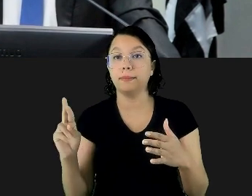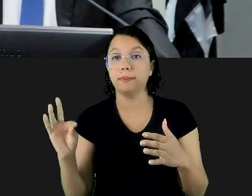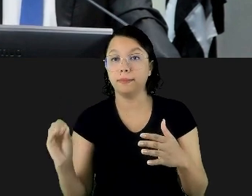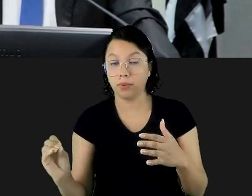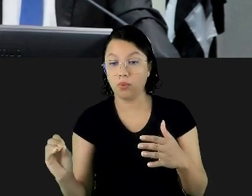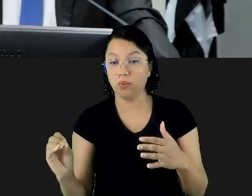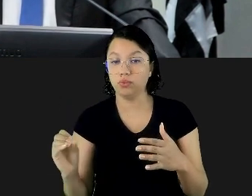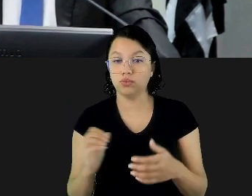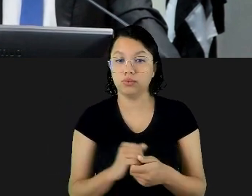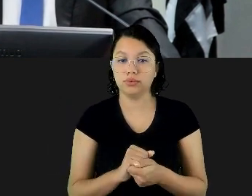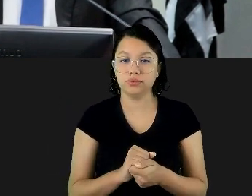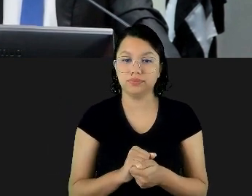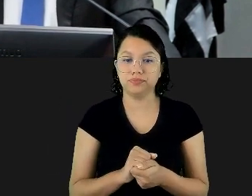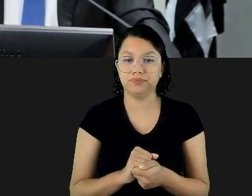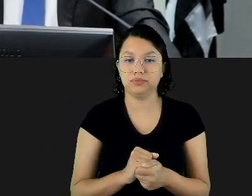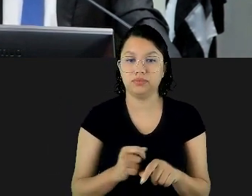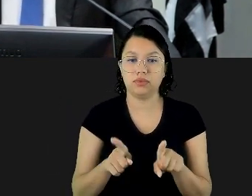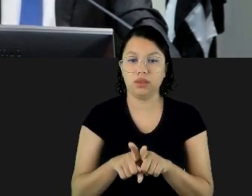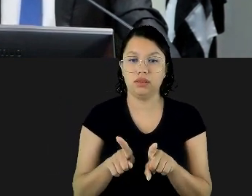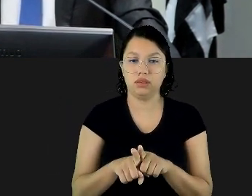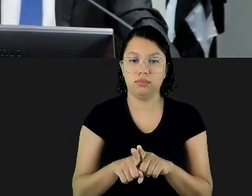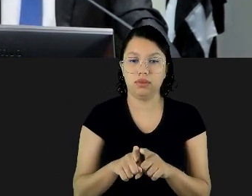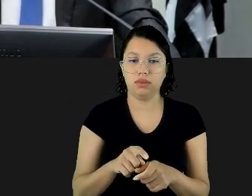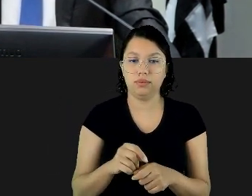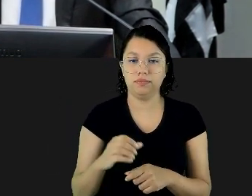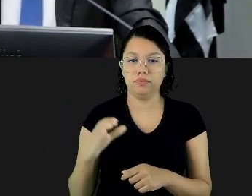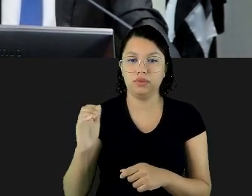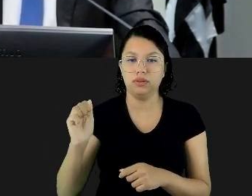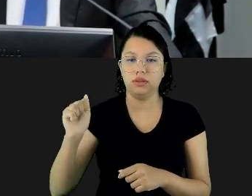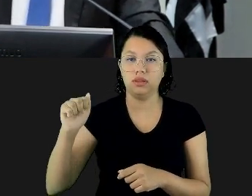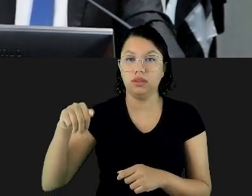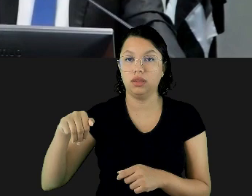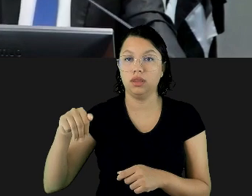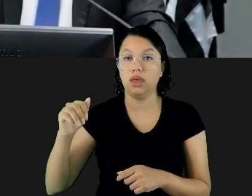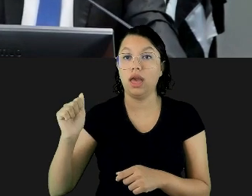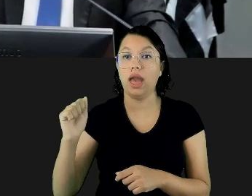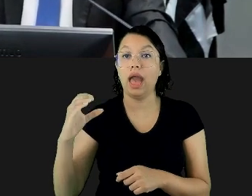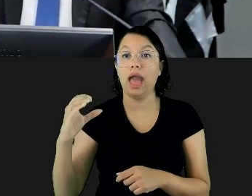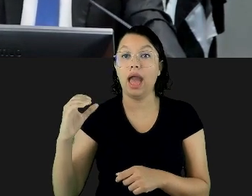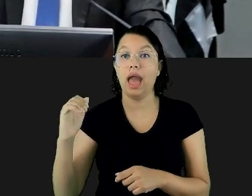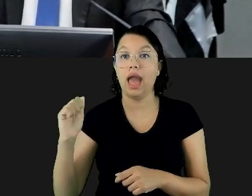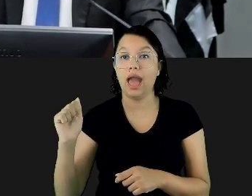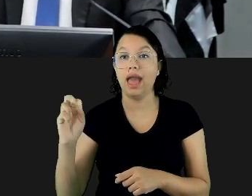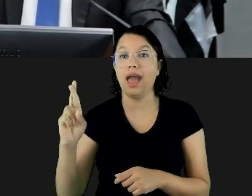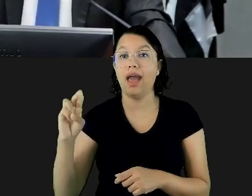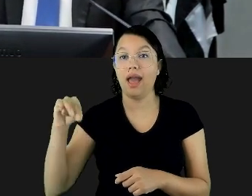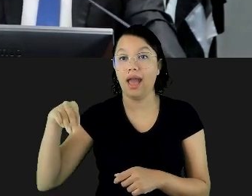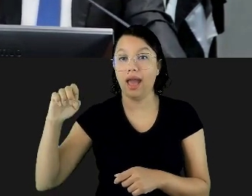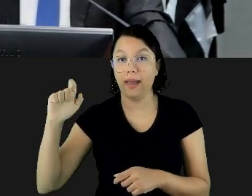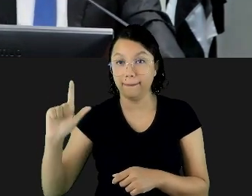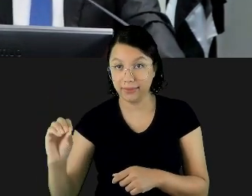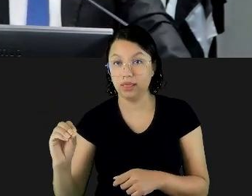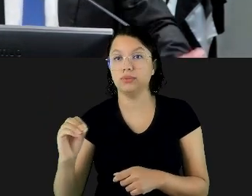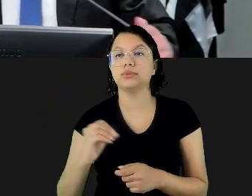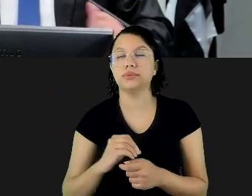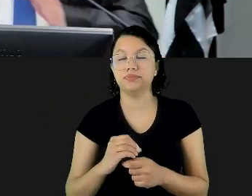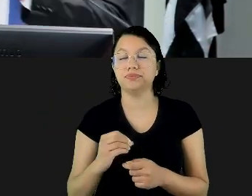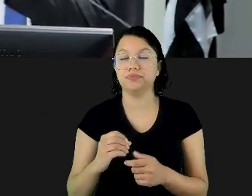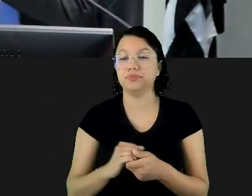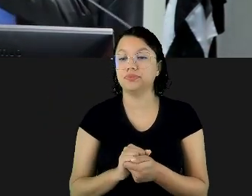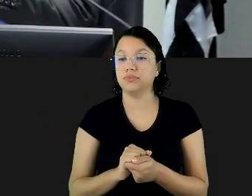tem isso de extensão. Ela tem quem que me perguntou? Acho que foi doutora